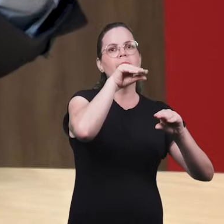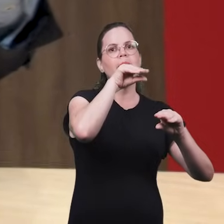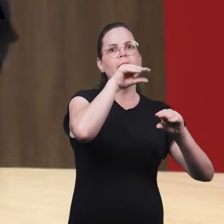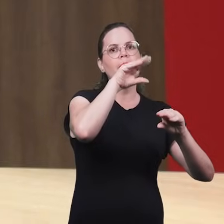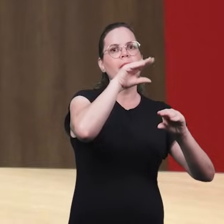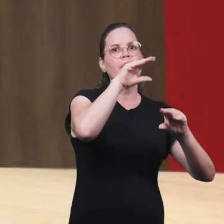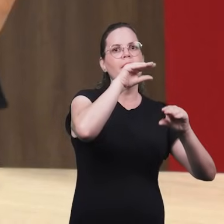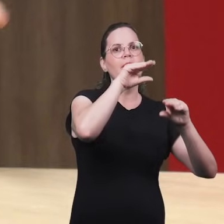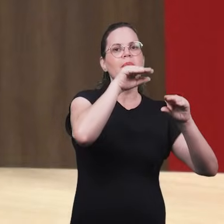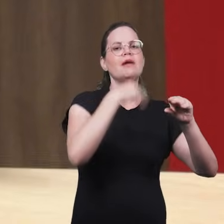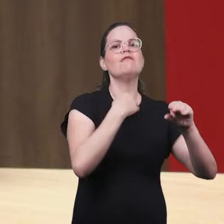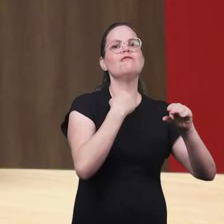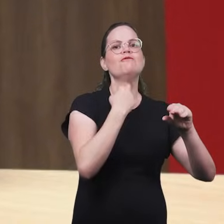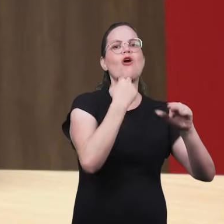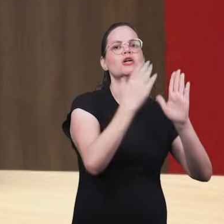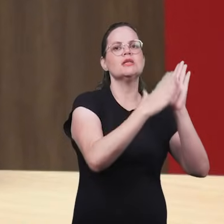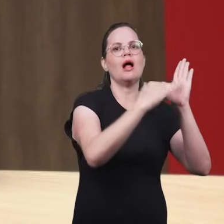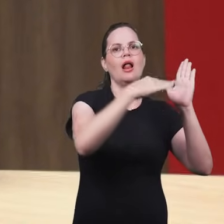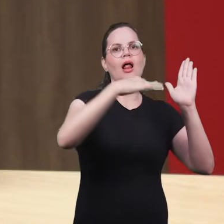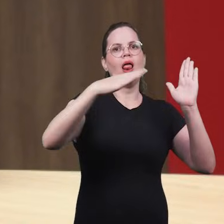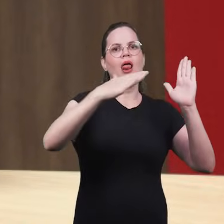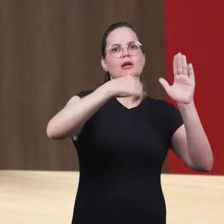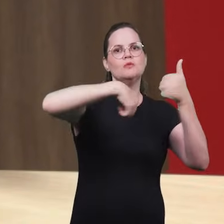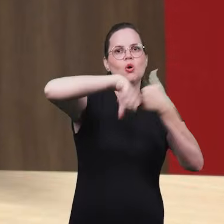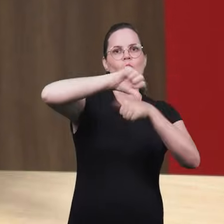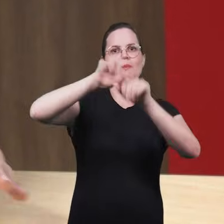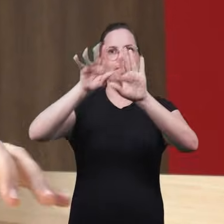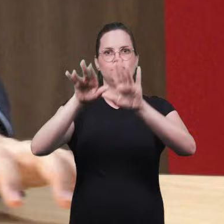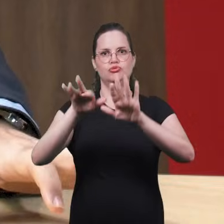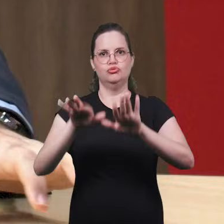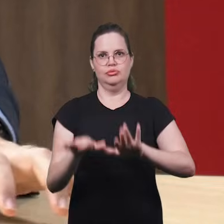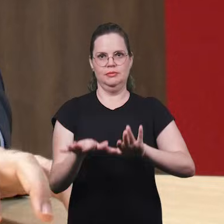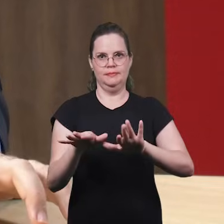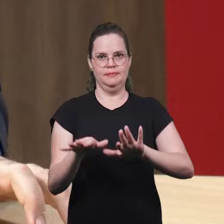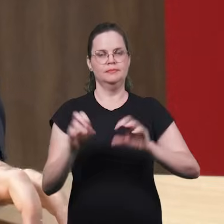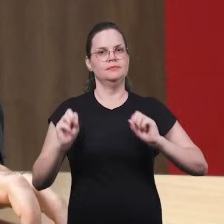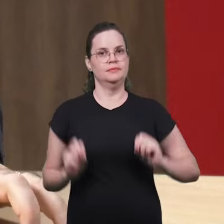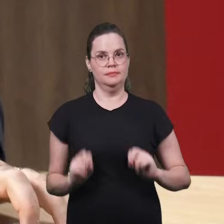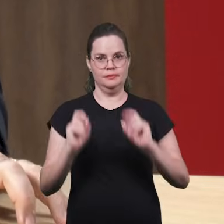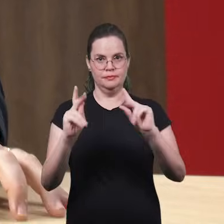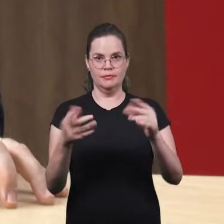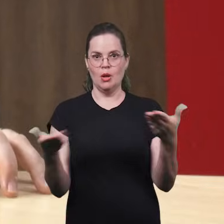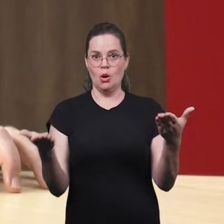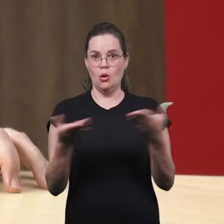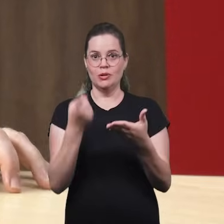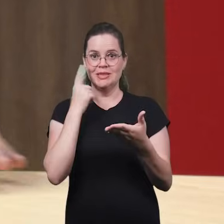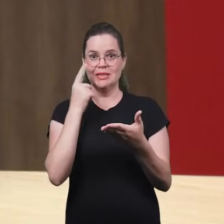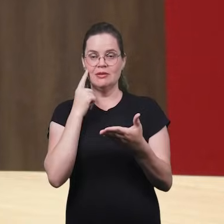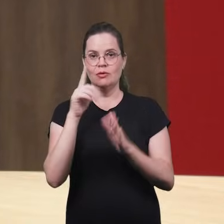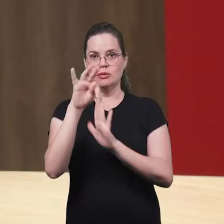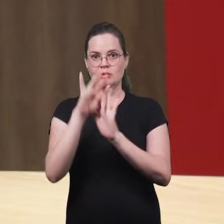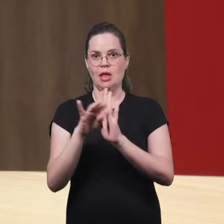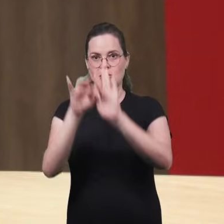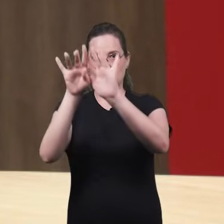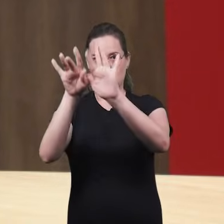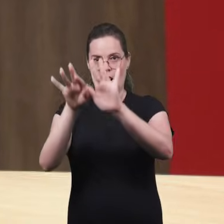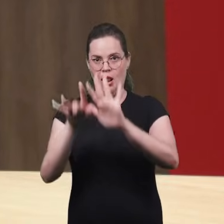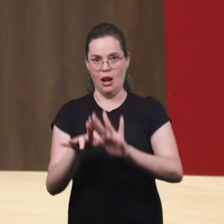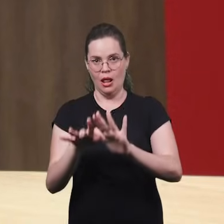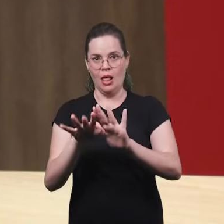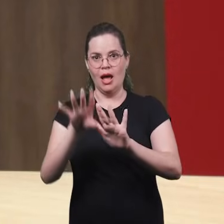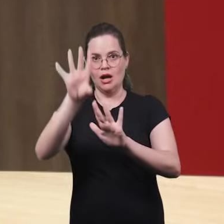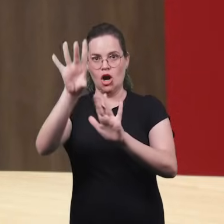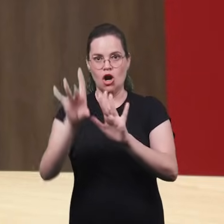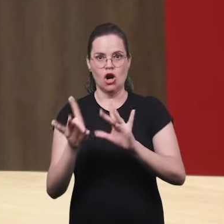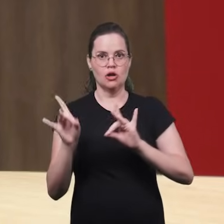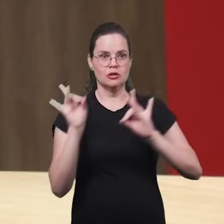o que foi falado, em texto escrito. Hoje você pega o texto que você escreveu, joga no Google, ele traduz para o idioma que